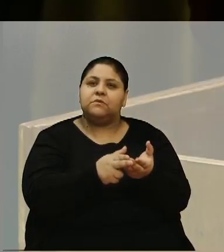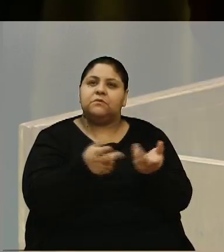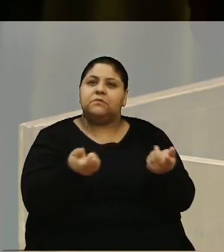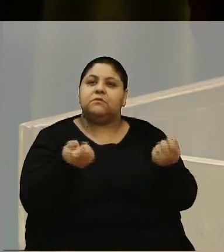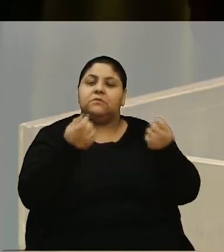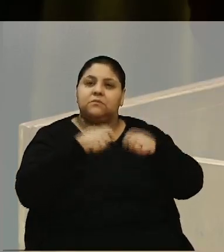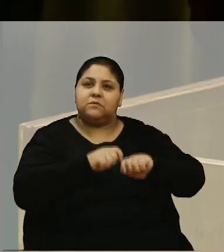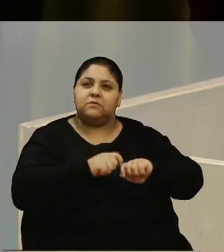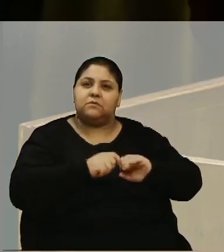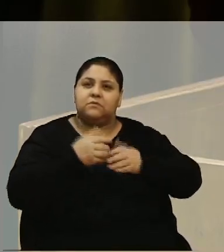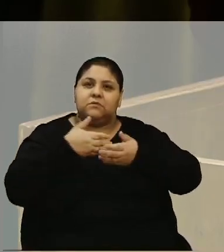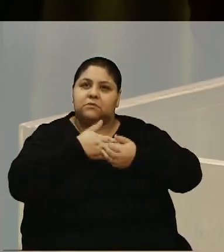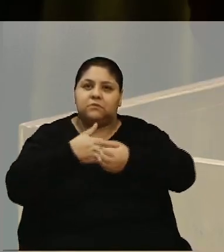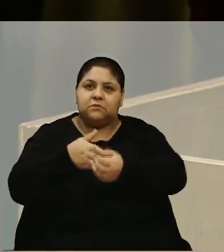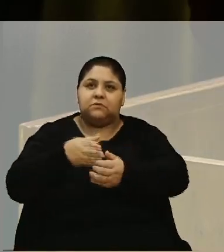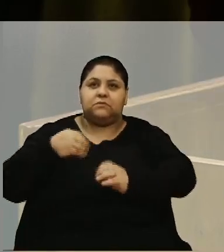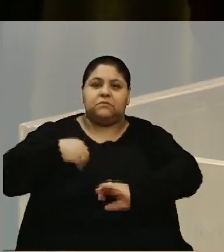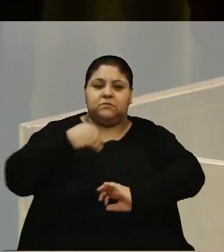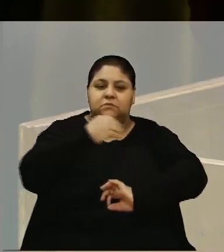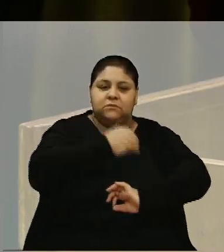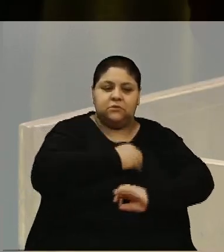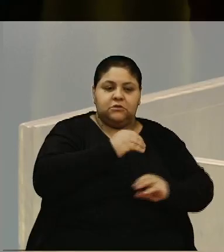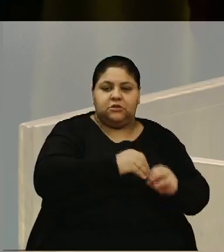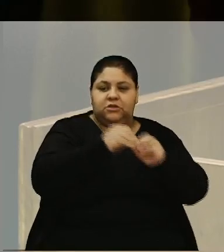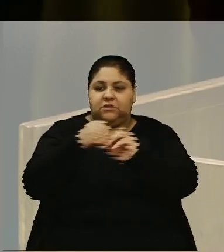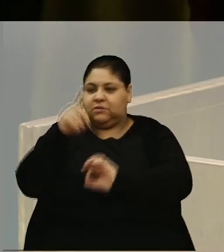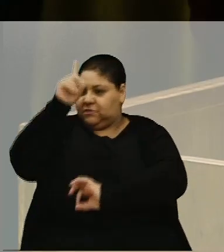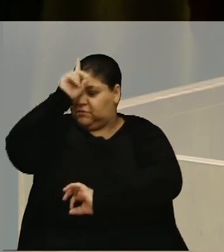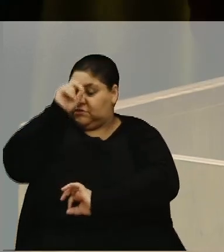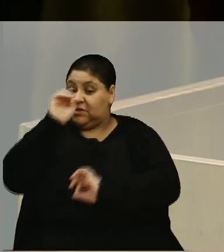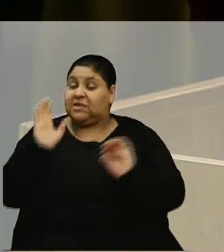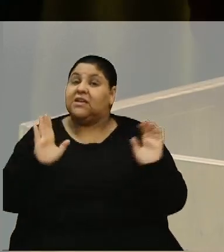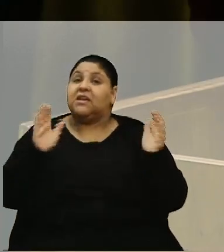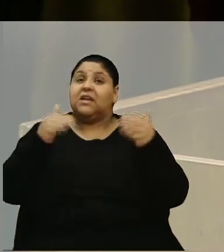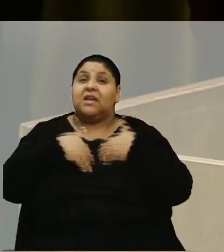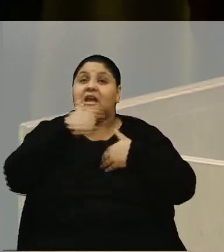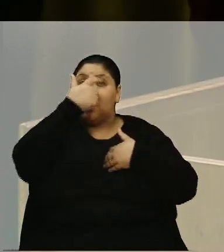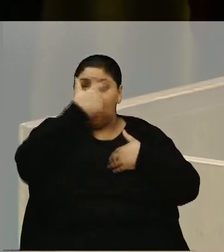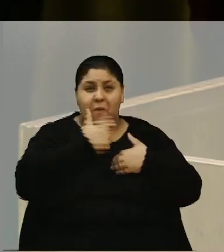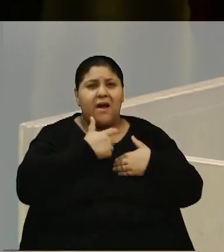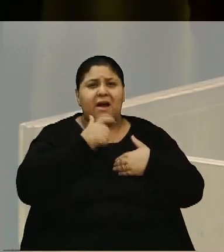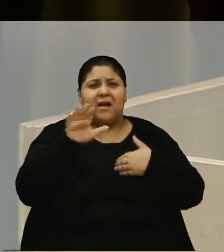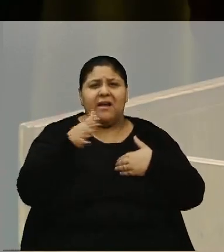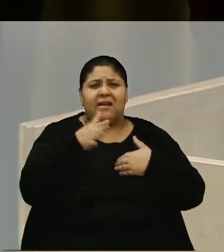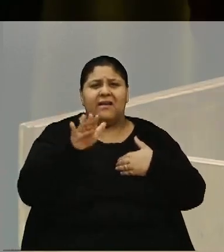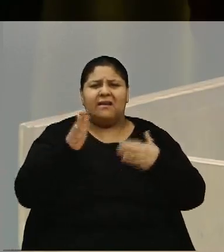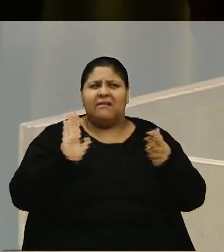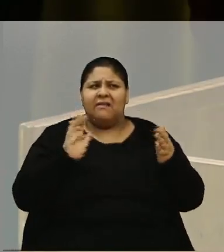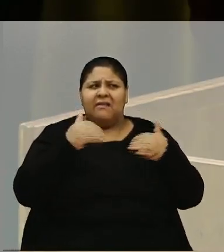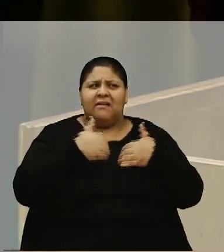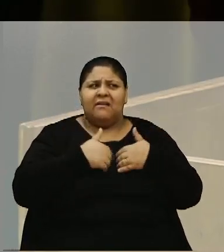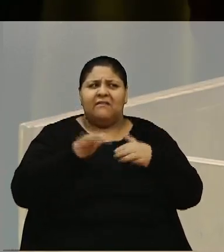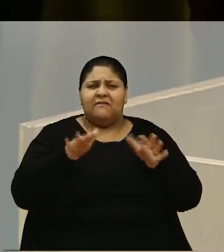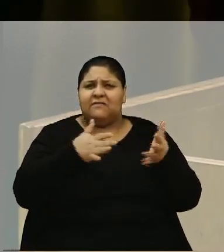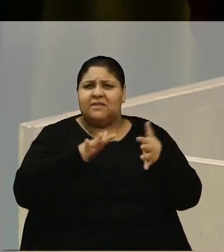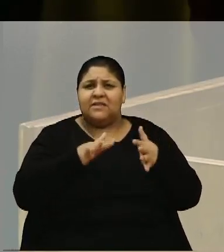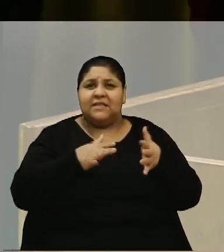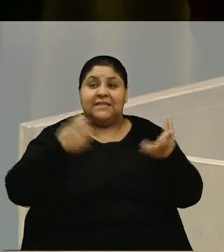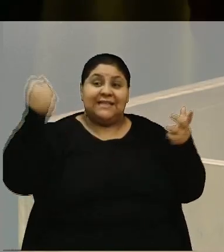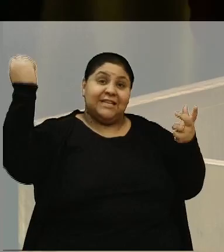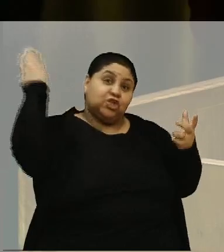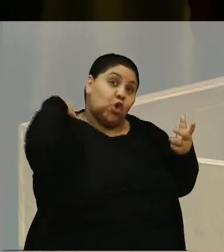precisa ter um acompanhamento médico, tem que deslocar para o hospital. Autistas, eu acho que a gente deve ter transportado nas